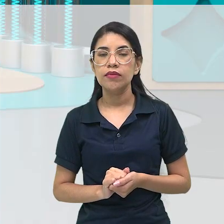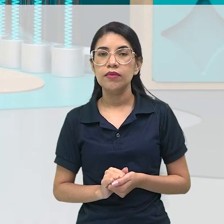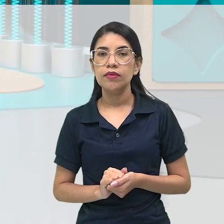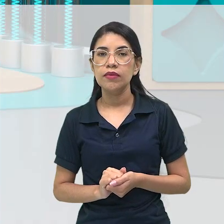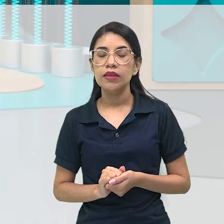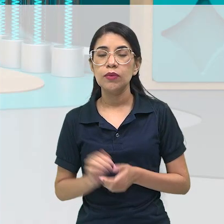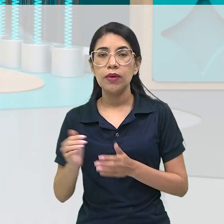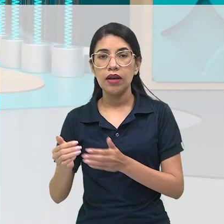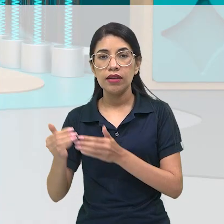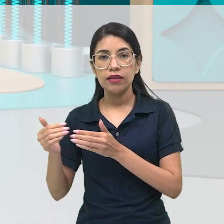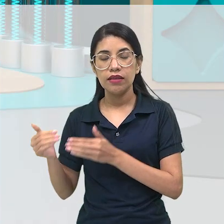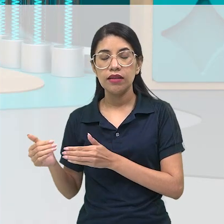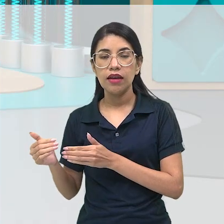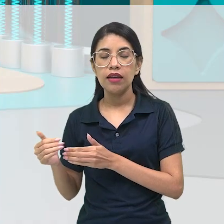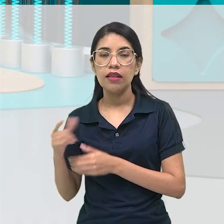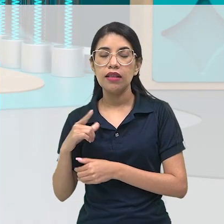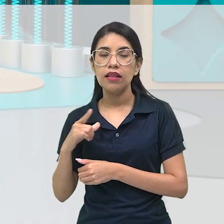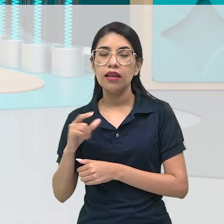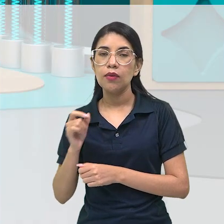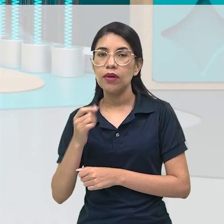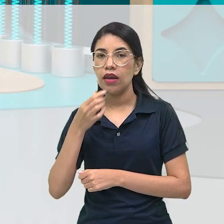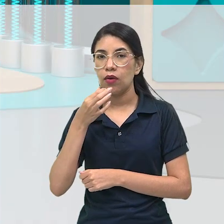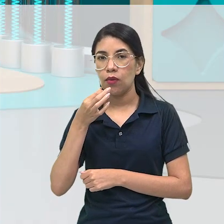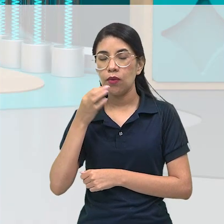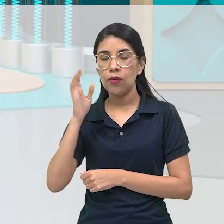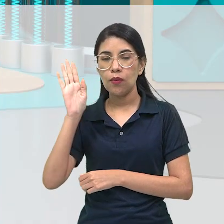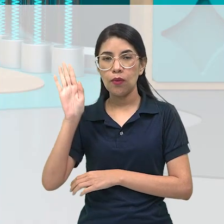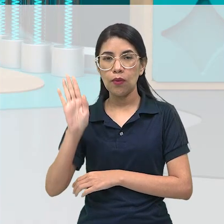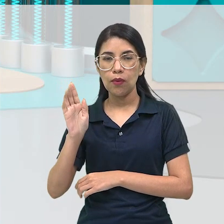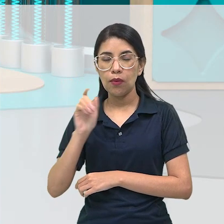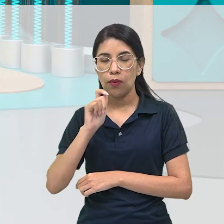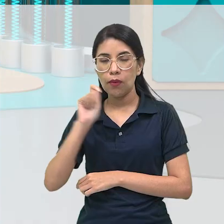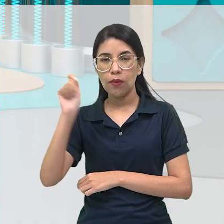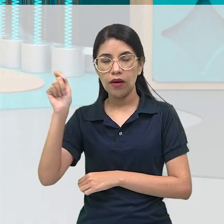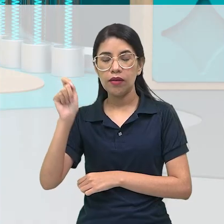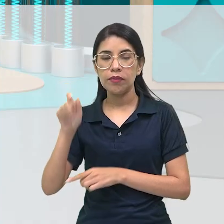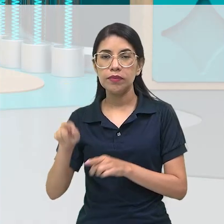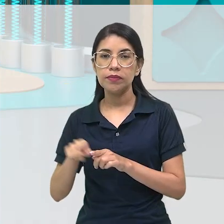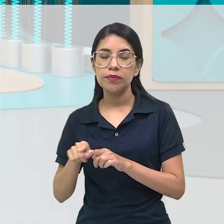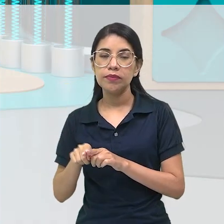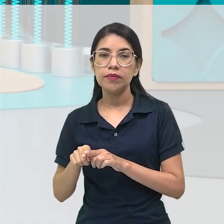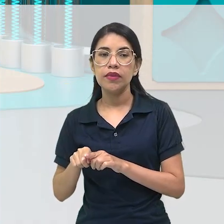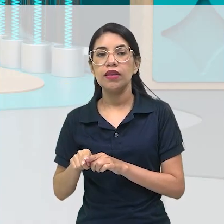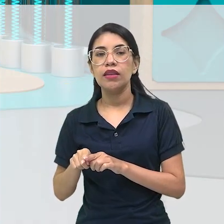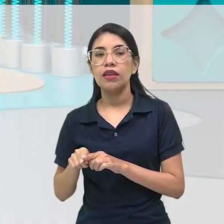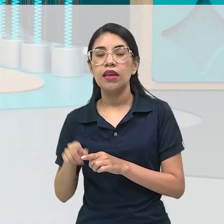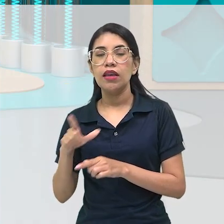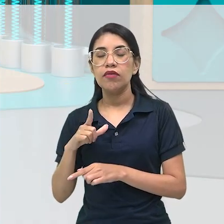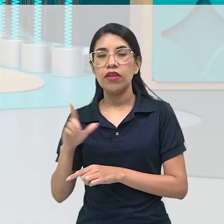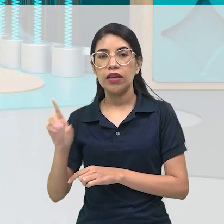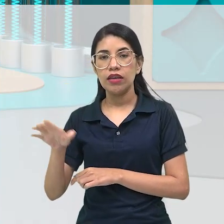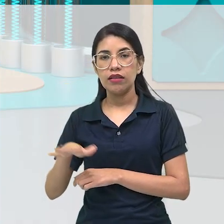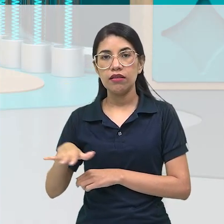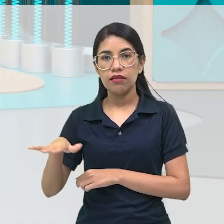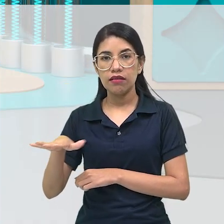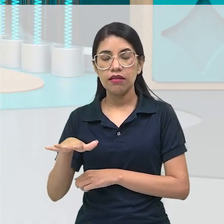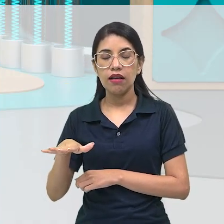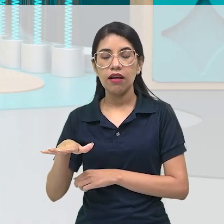receptor está o árbitro do home plate. O rebatedor fica em uma das